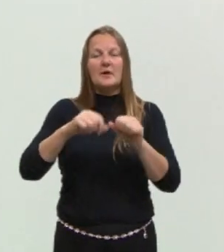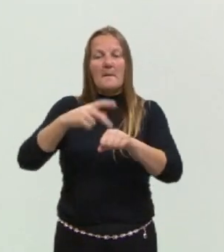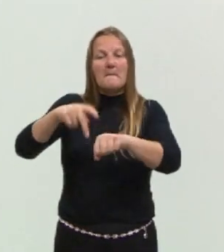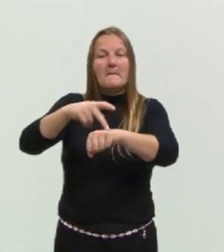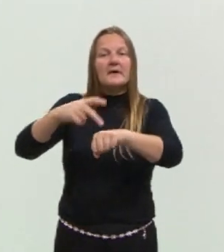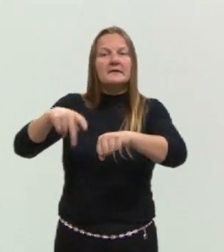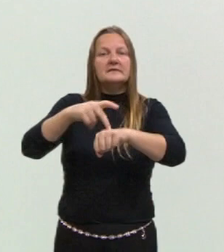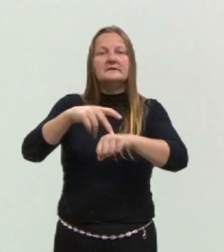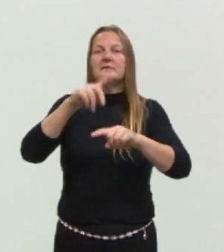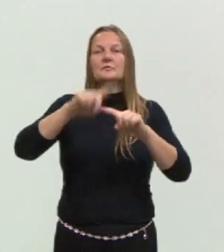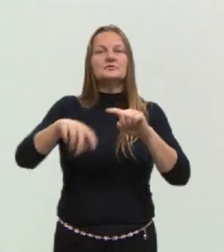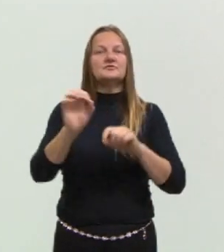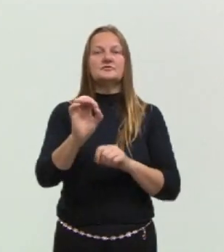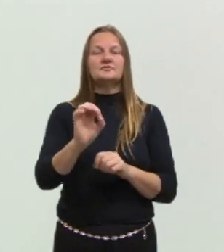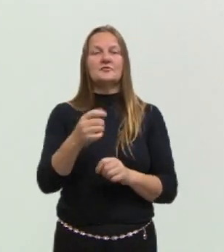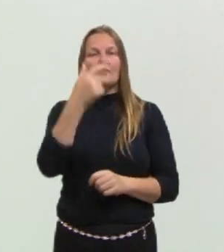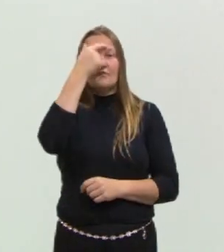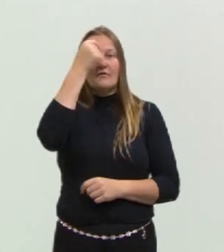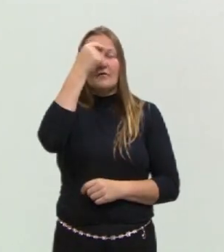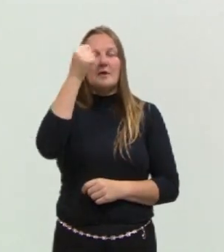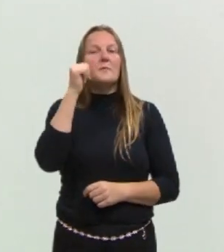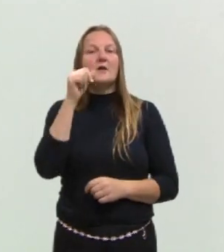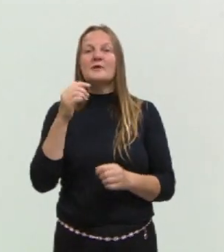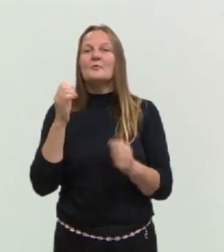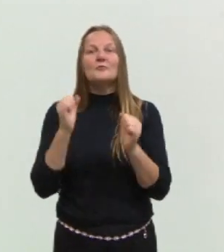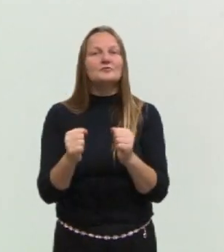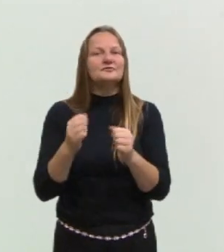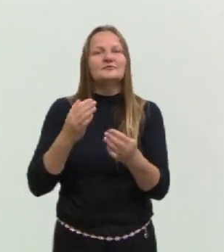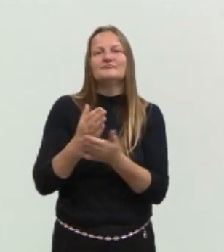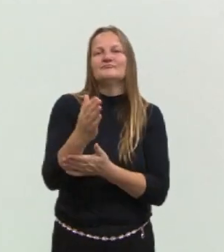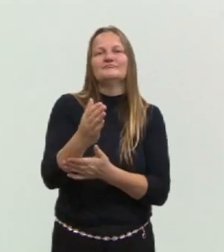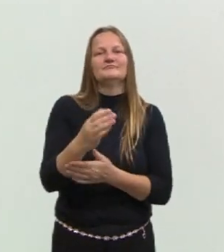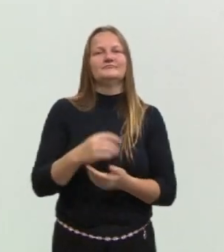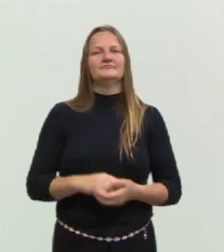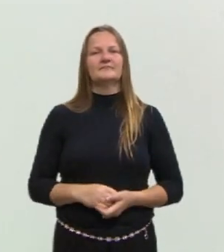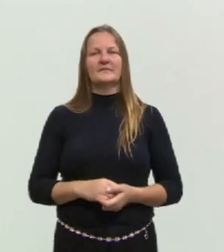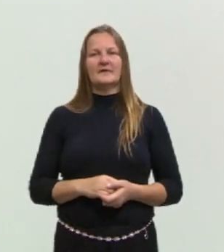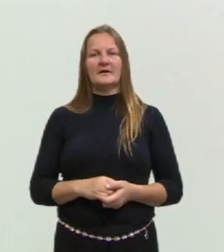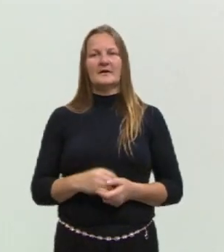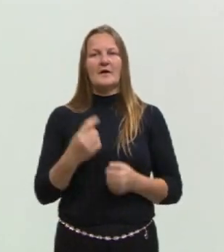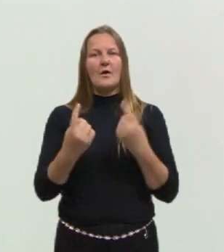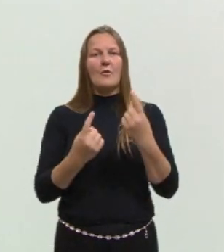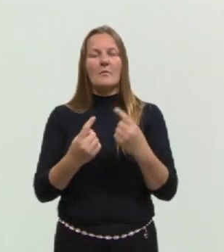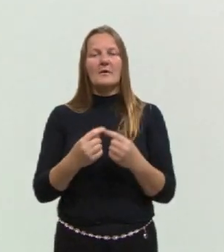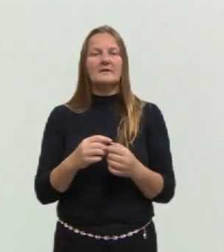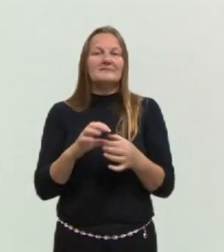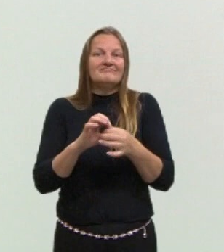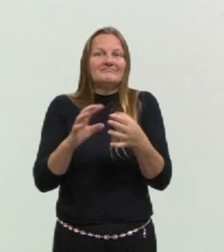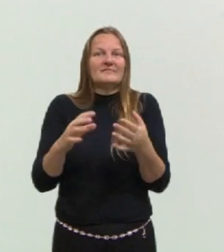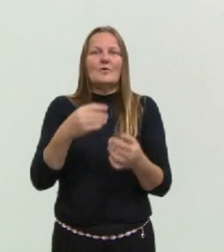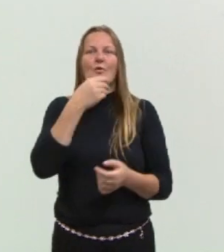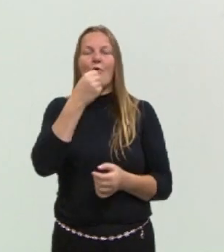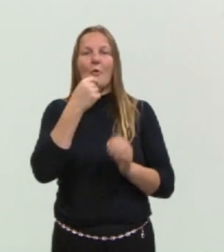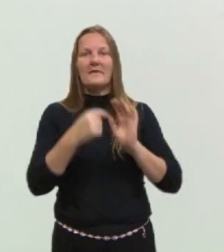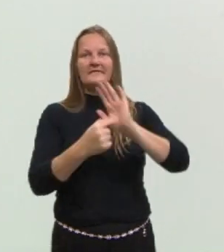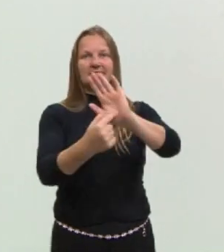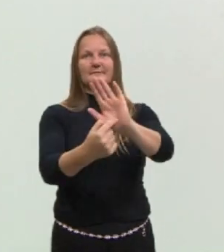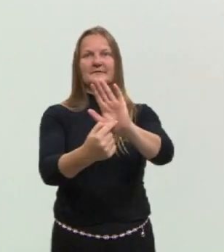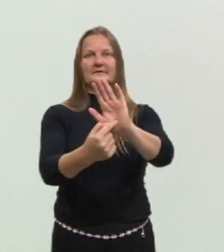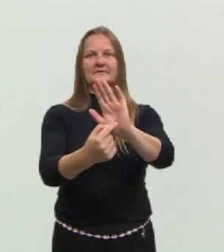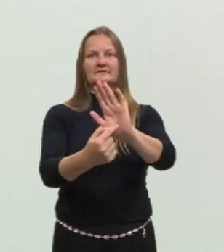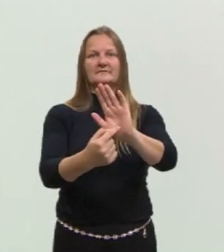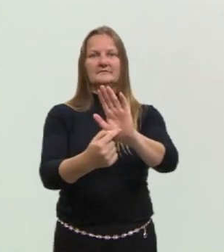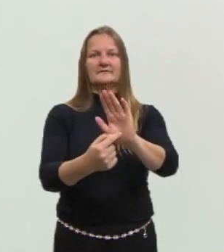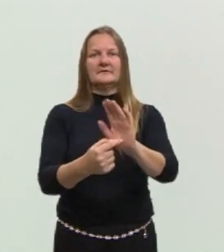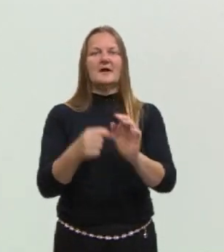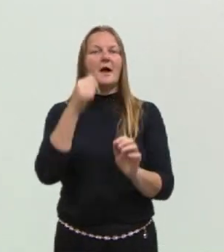porque os países não tinham acesso à universidade, a mulher não tinha acesso à universidade. Então, não é à toa os homens aparecer como cientistas, é